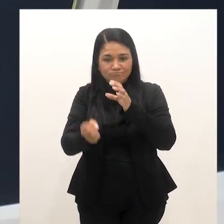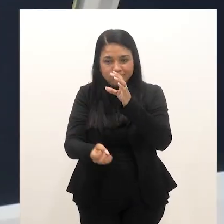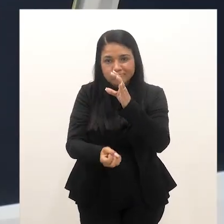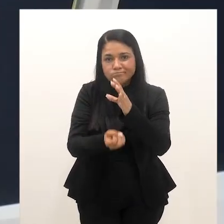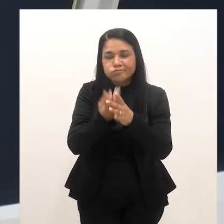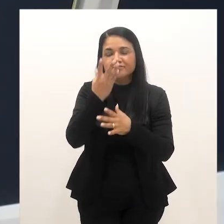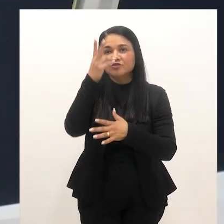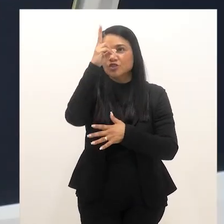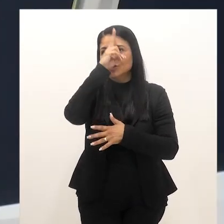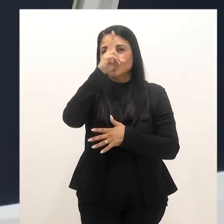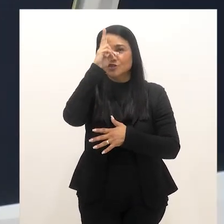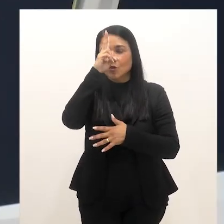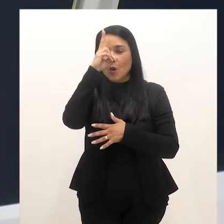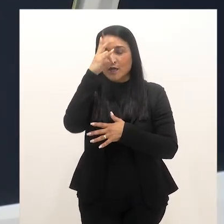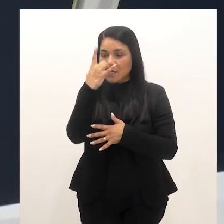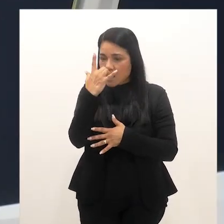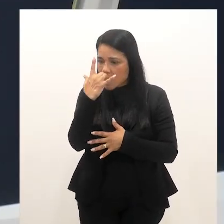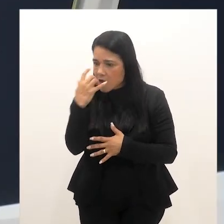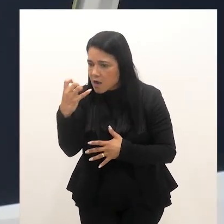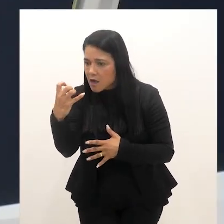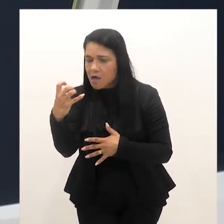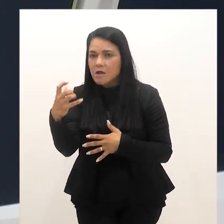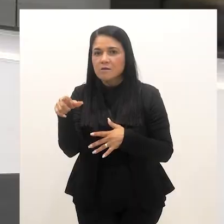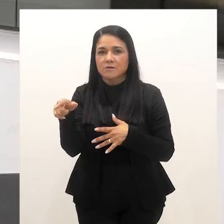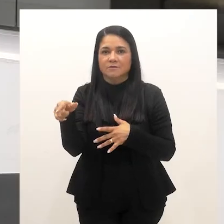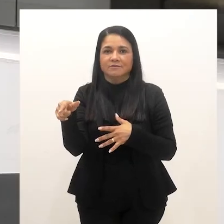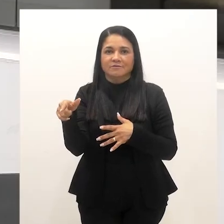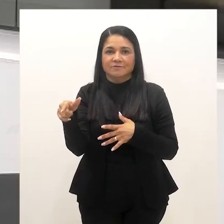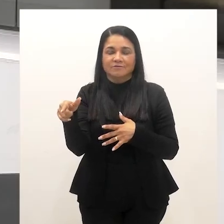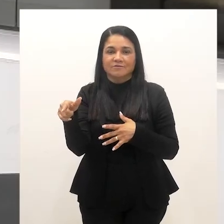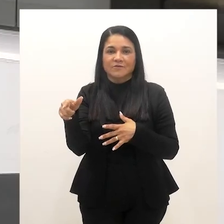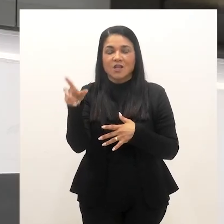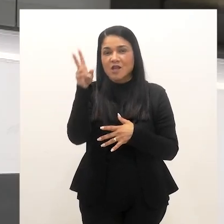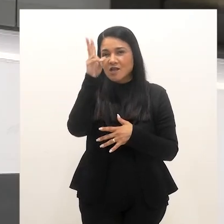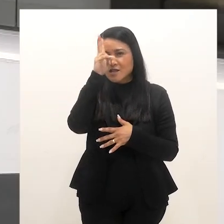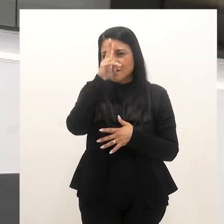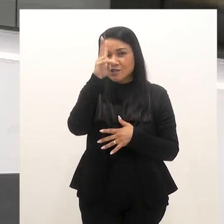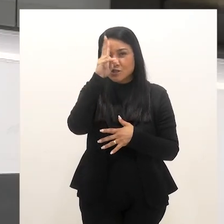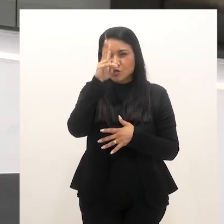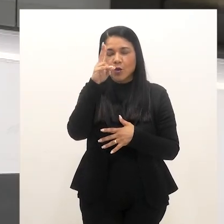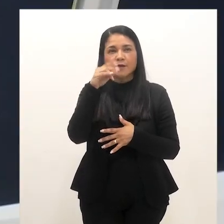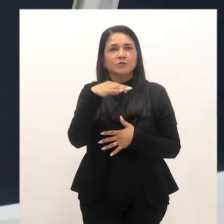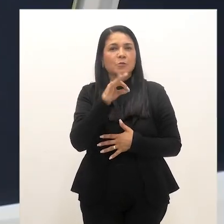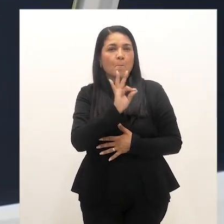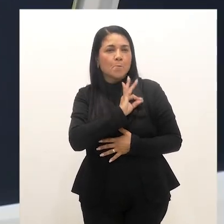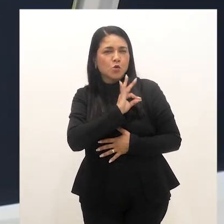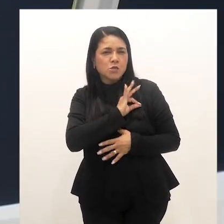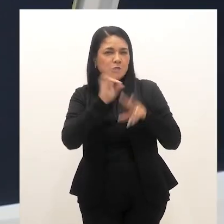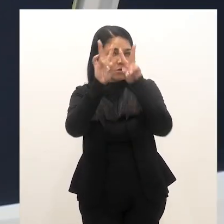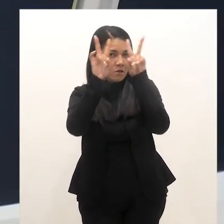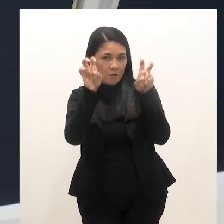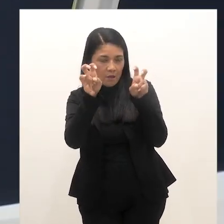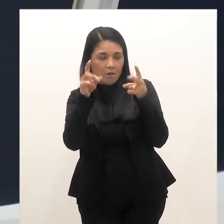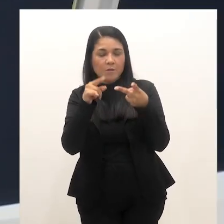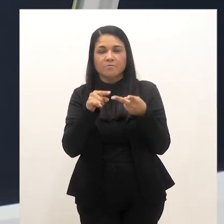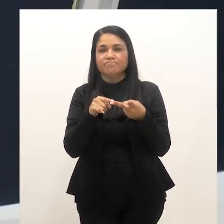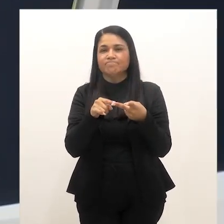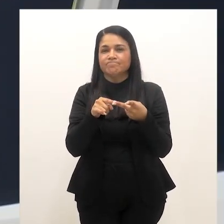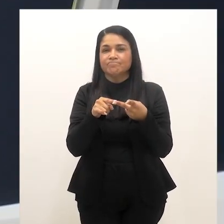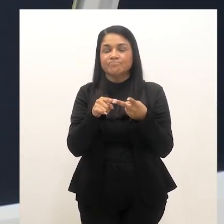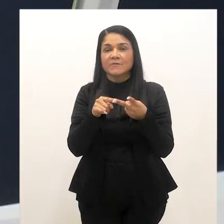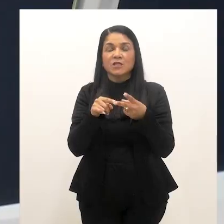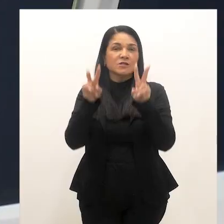uma história que prende a gente, sabe? Verdade. As histórias dele são policiais, as histórias dele